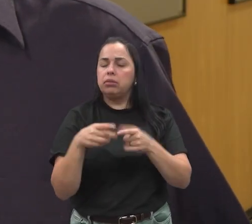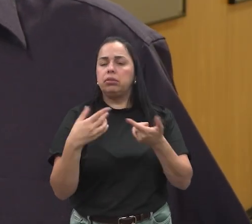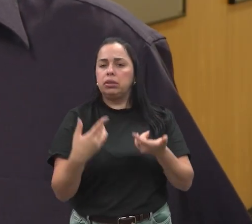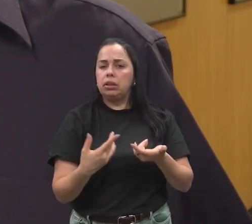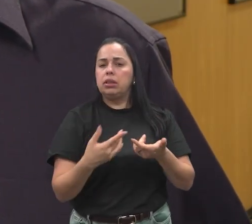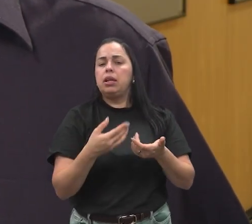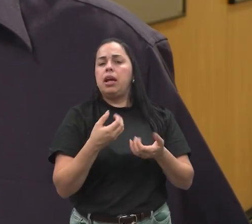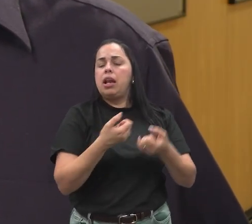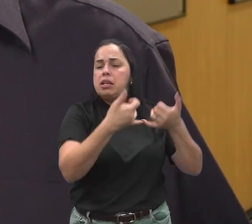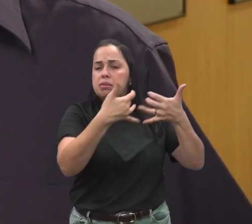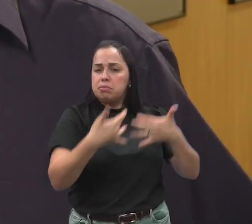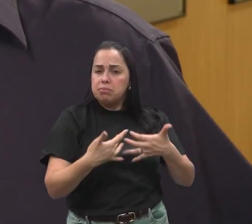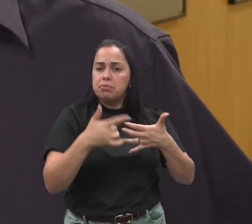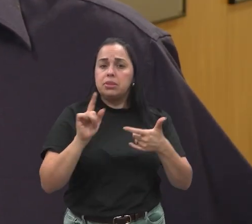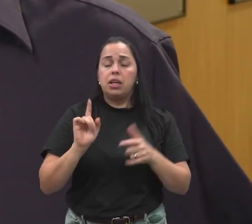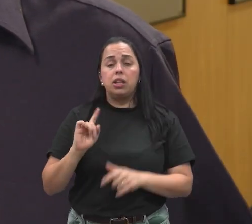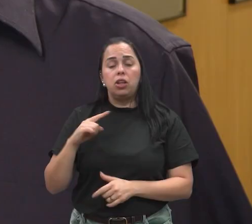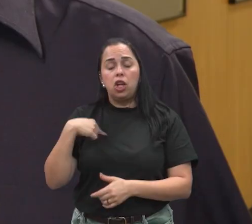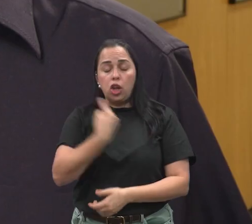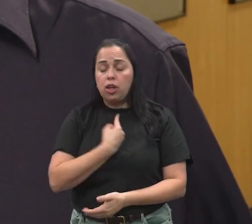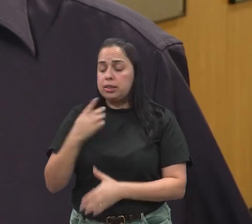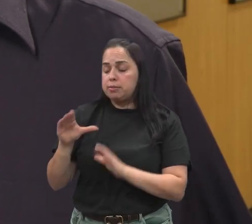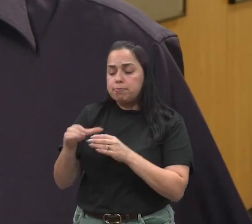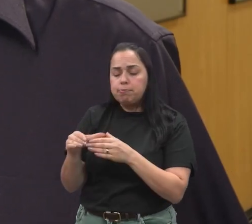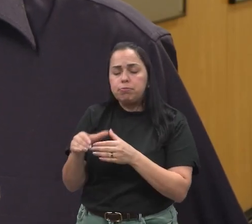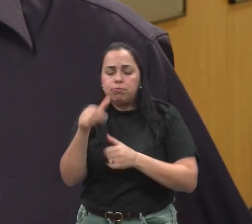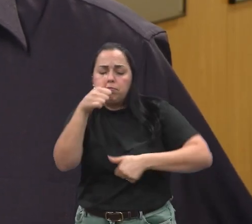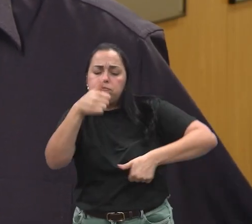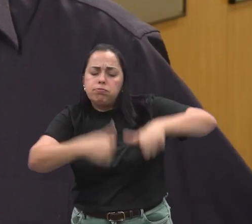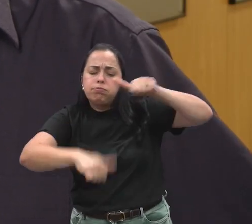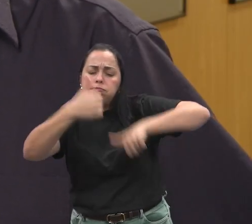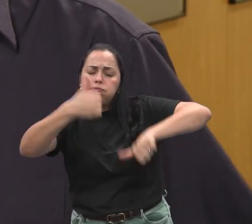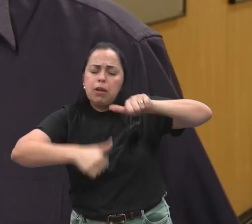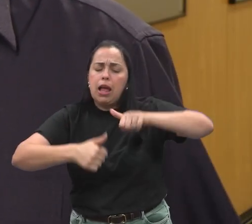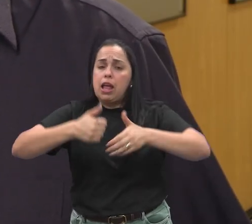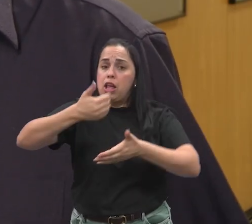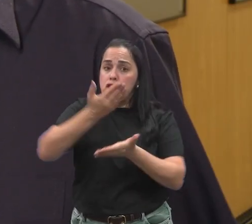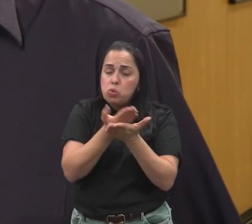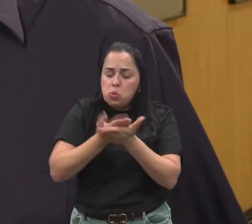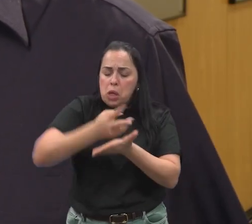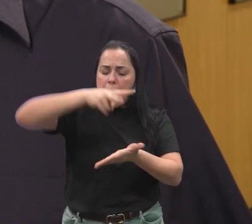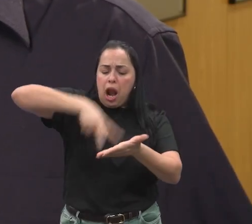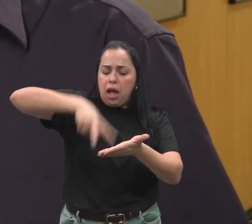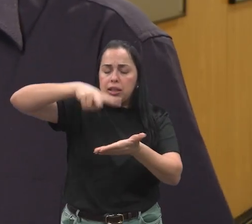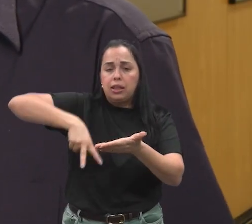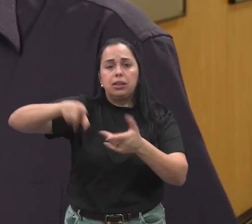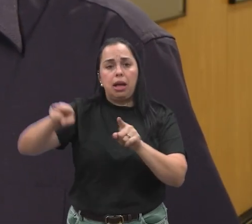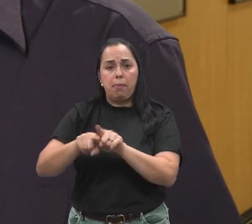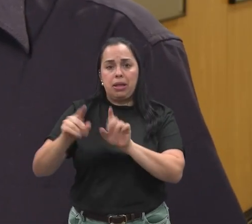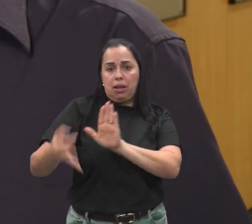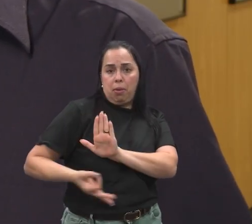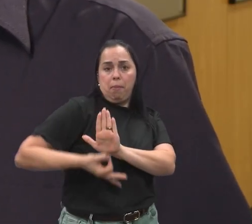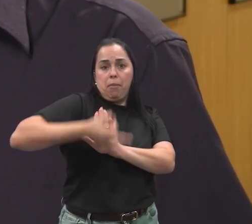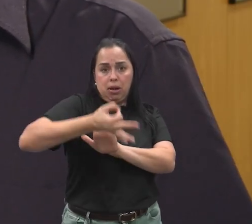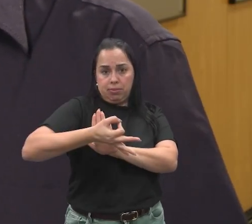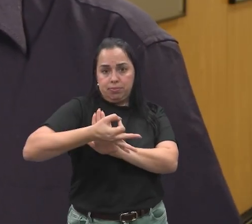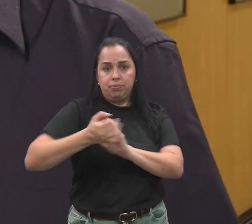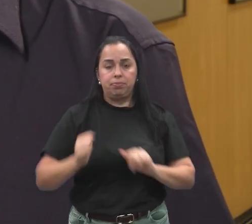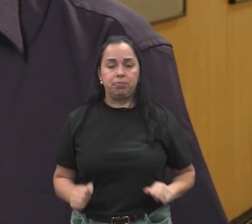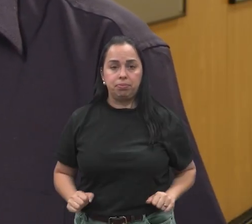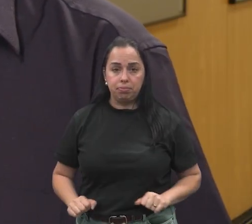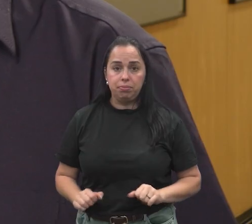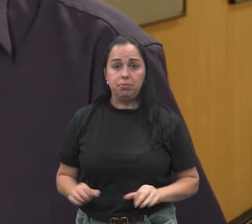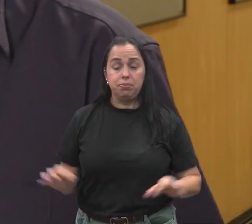também faz as suas ressalvas. A gente se debruça sobre essas ponderações e também ressalvas e também emite o